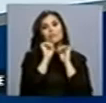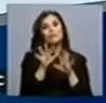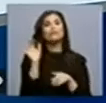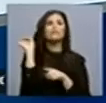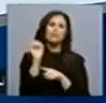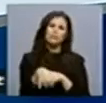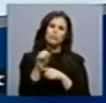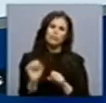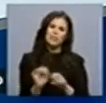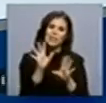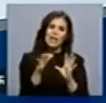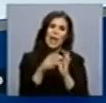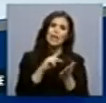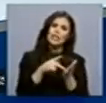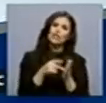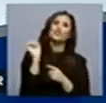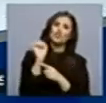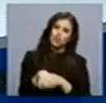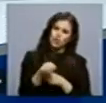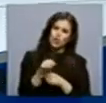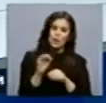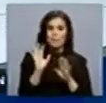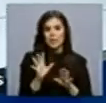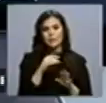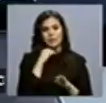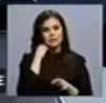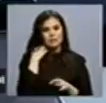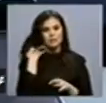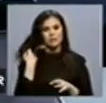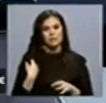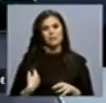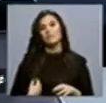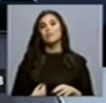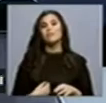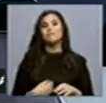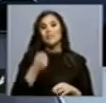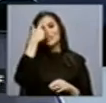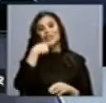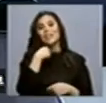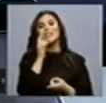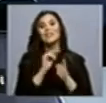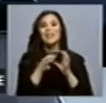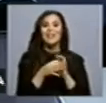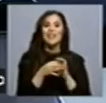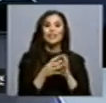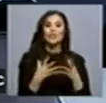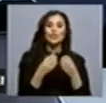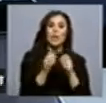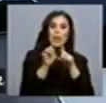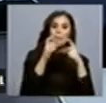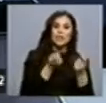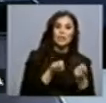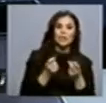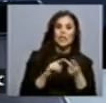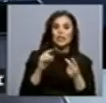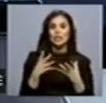É um golpe tecnológico? Também. Agora, o que nos diz a história sobre este tipo de anúncios que juntam empresas comerciais com empresas científicas